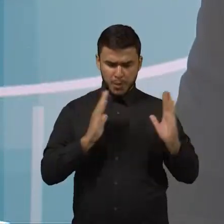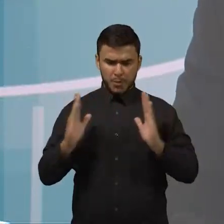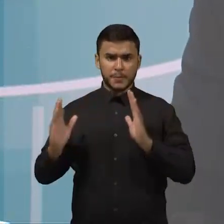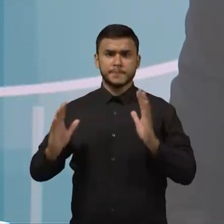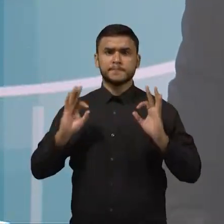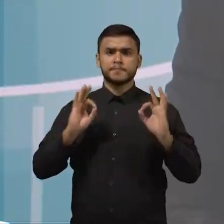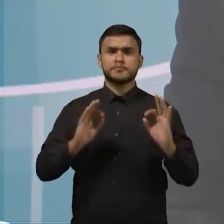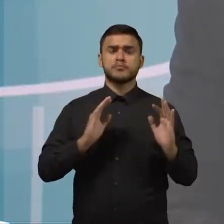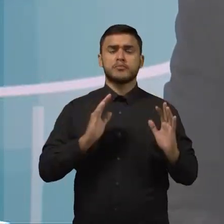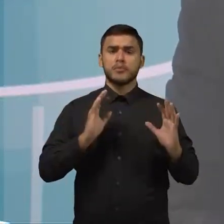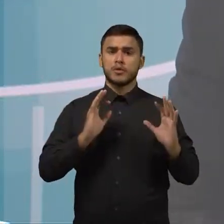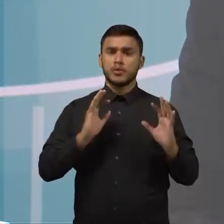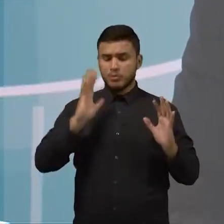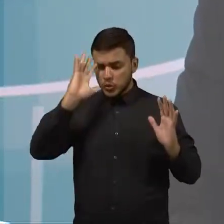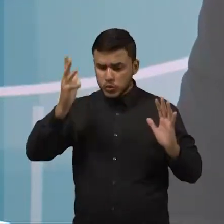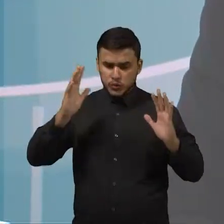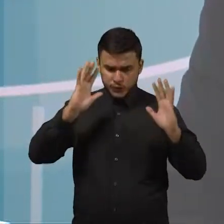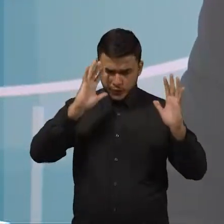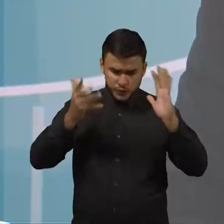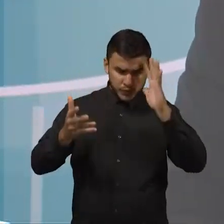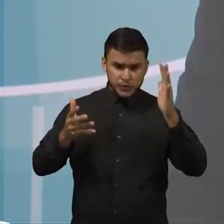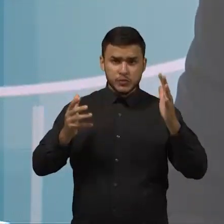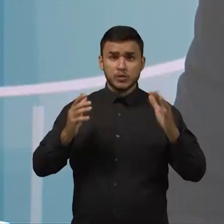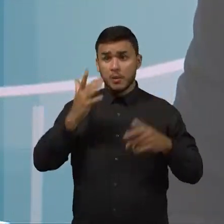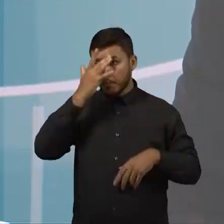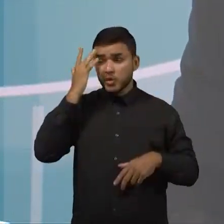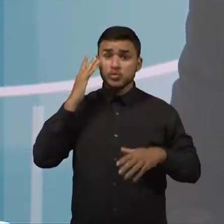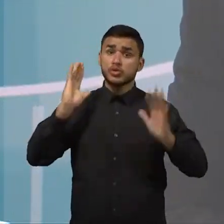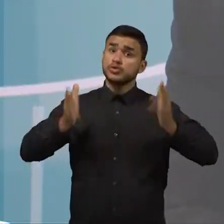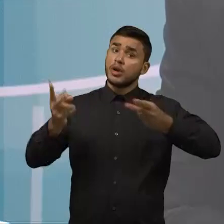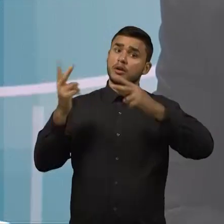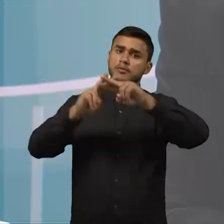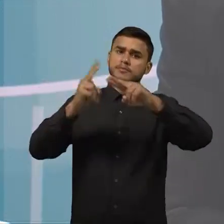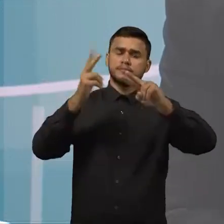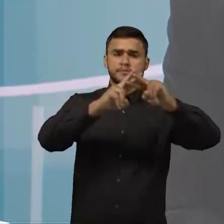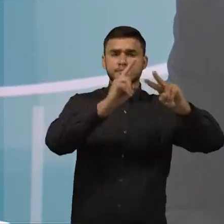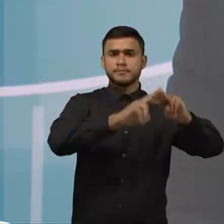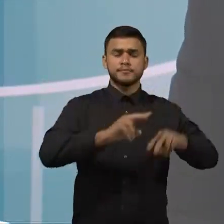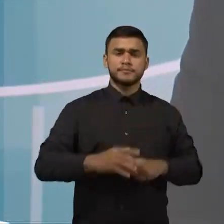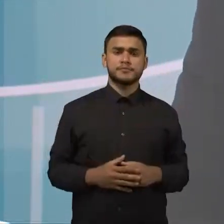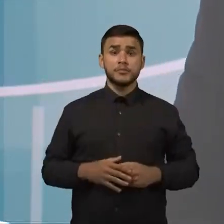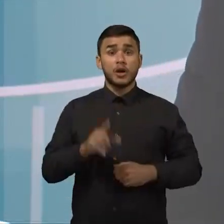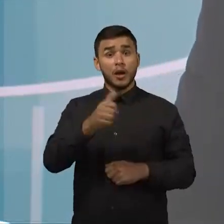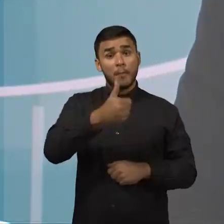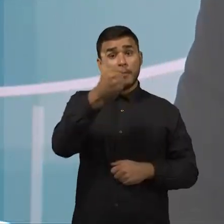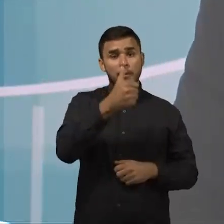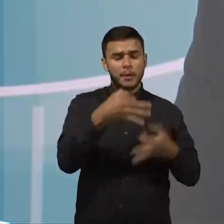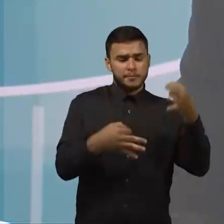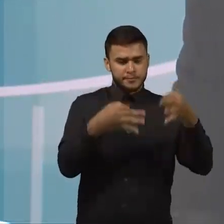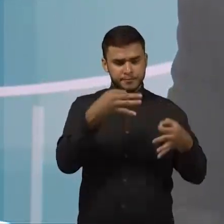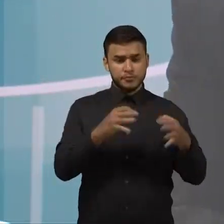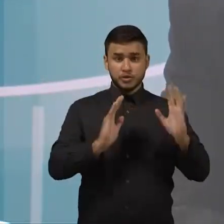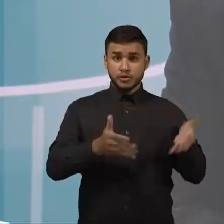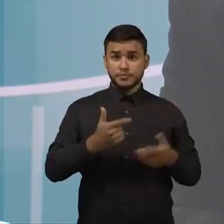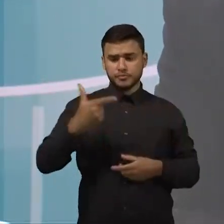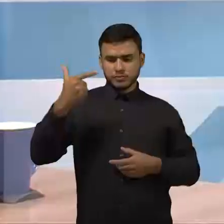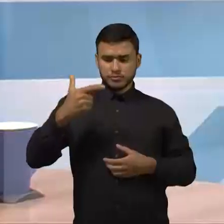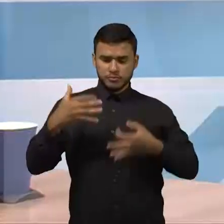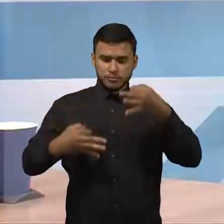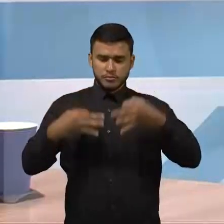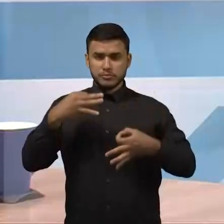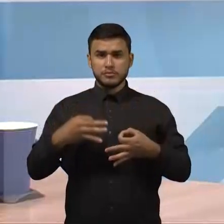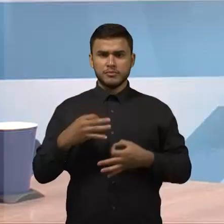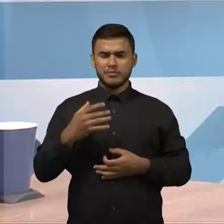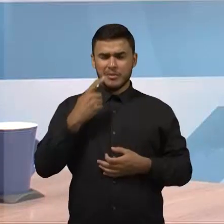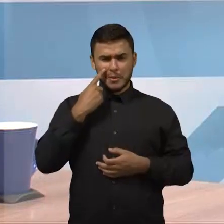transitavam em julgados as questões e as pessoas estavam condenadas. E eu não falo nem da primeira instância, eu falo dos tribunais superiores. Ah, mas o Tribunal Superior não tem